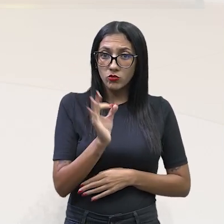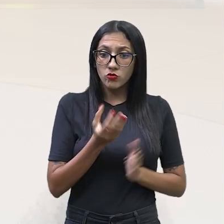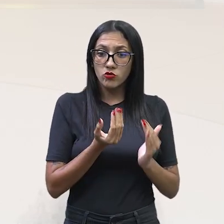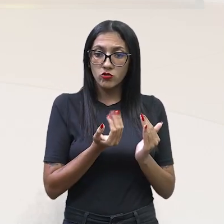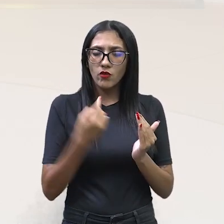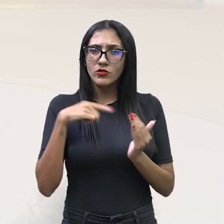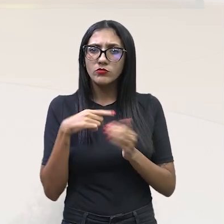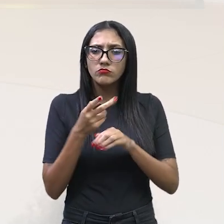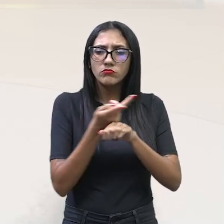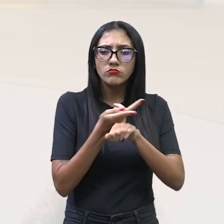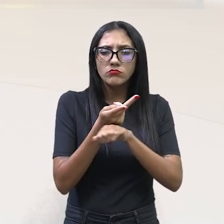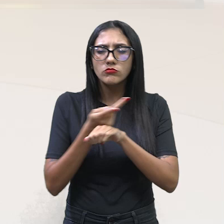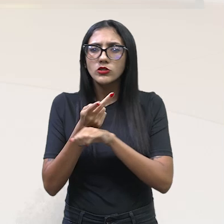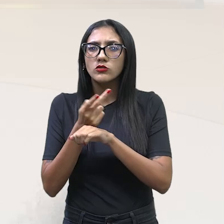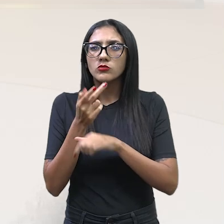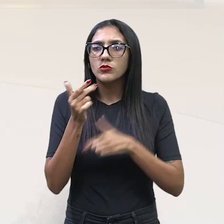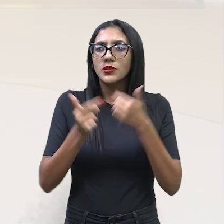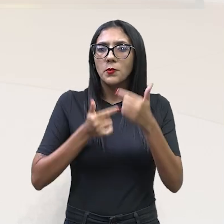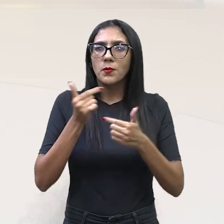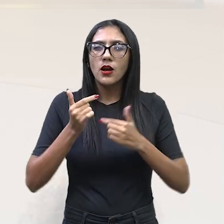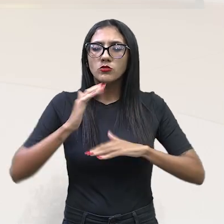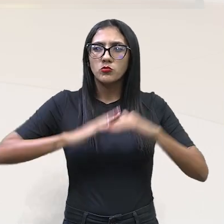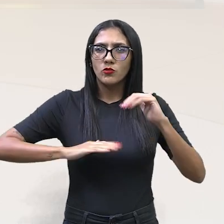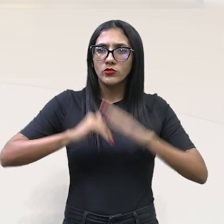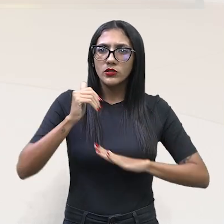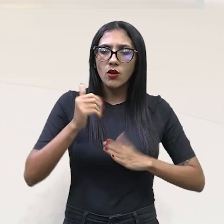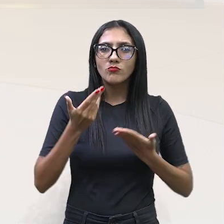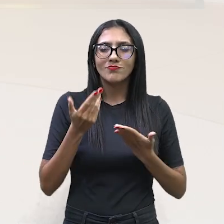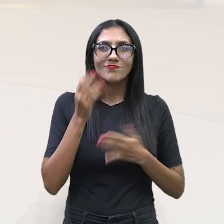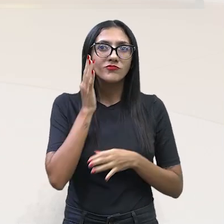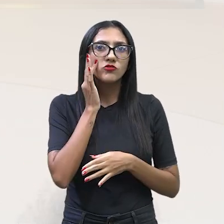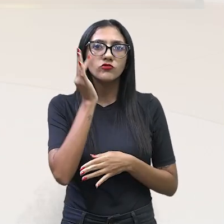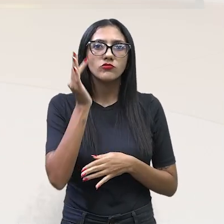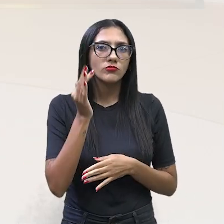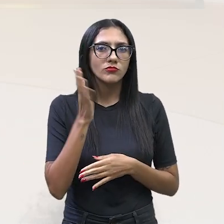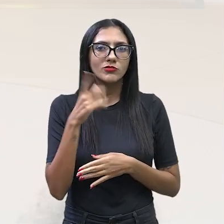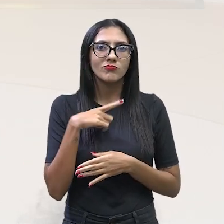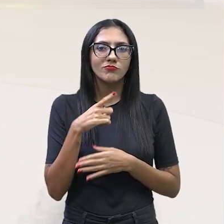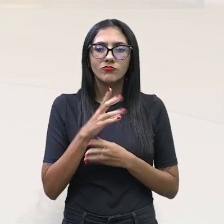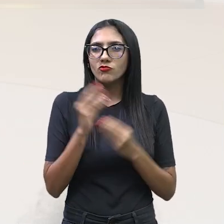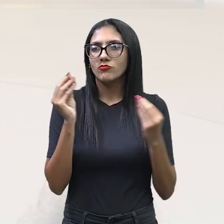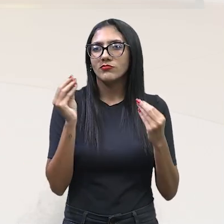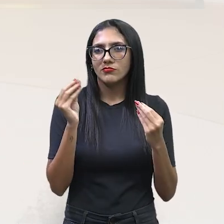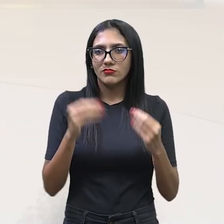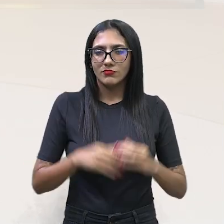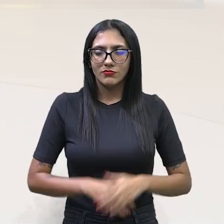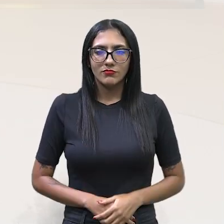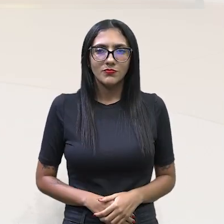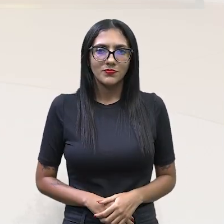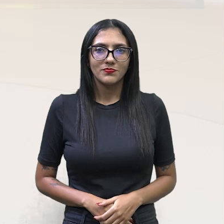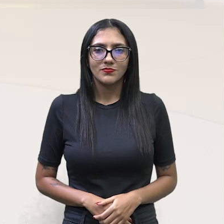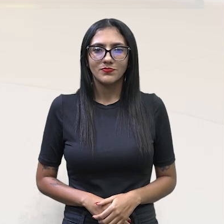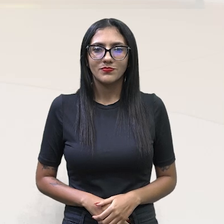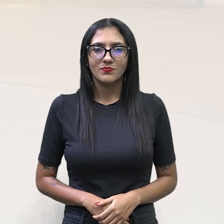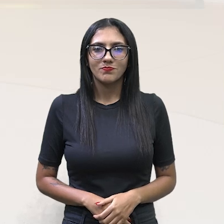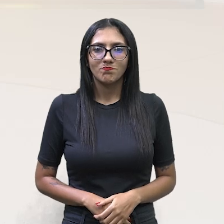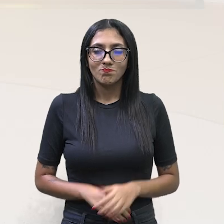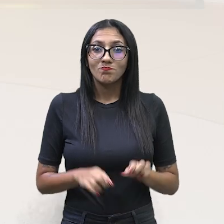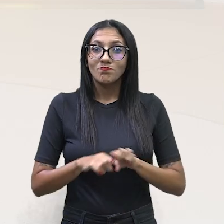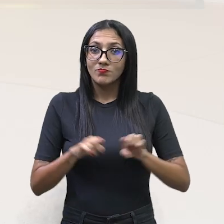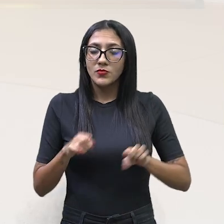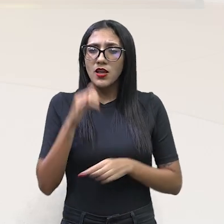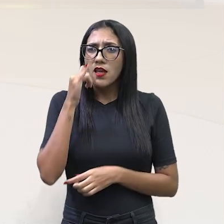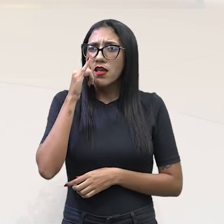empregos, ocupações, ou melhor, buscando profissões que daqui a algum tempo já não existirão mais. Mas olha só, para que não aconteça isso